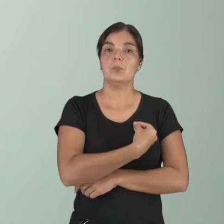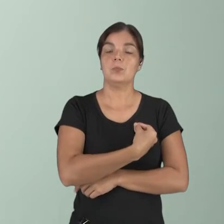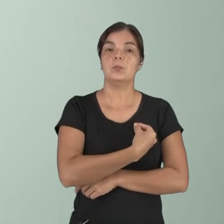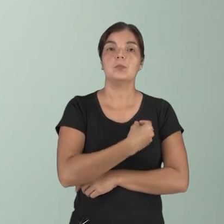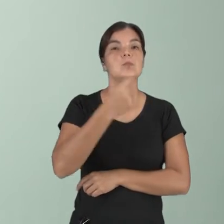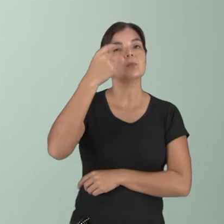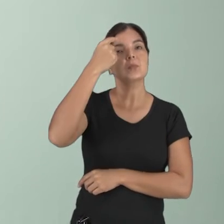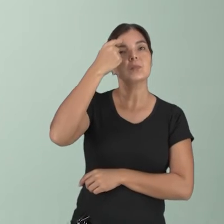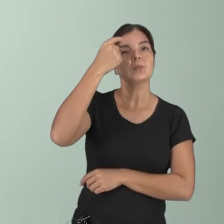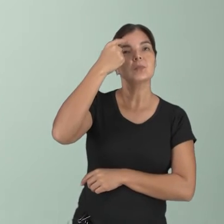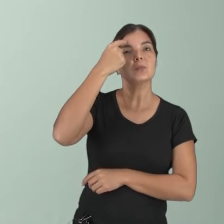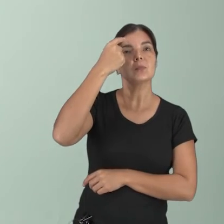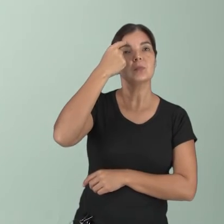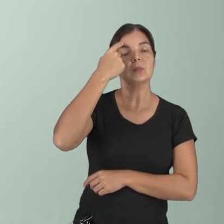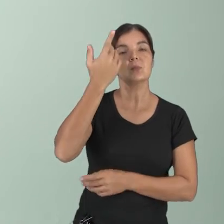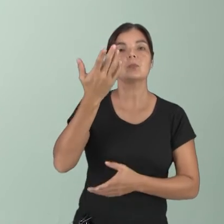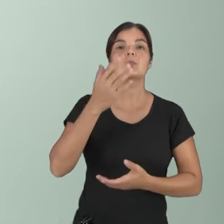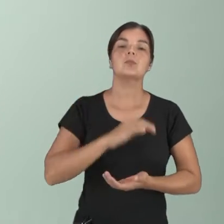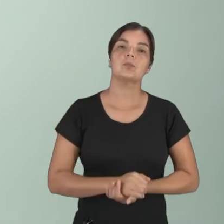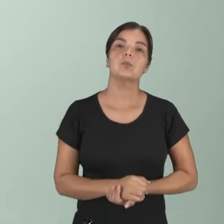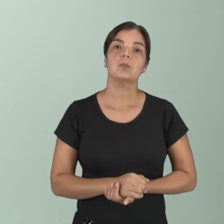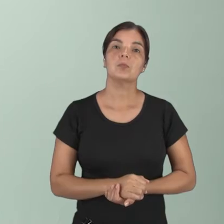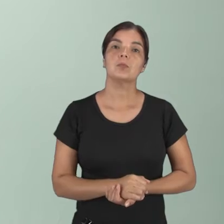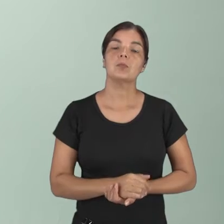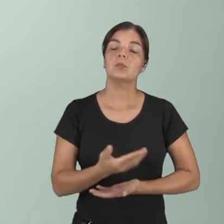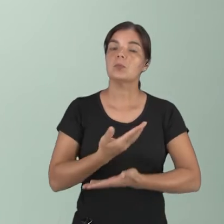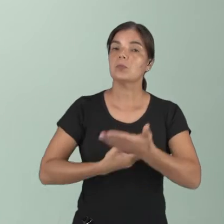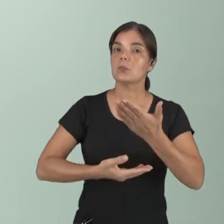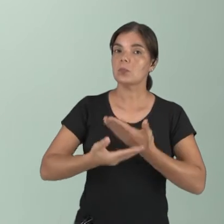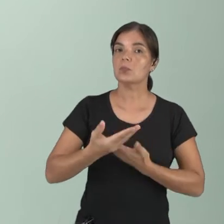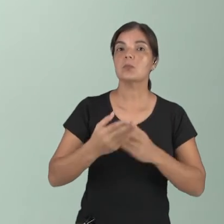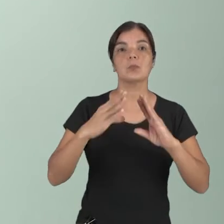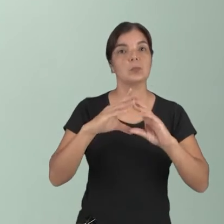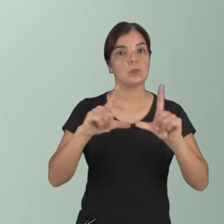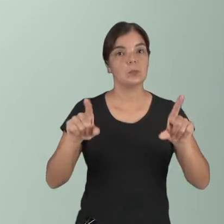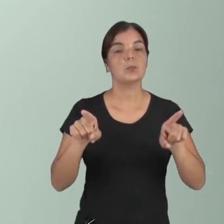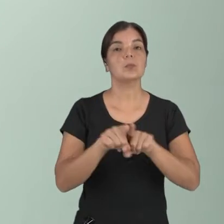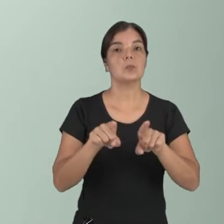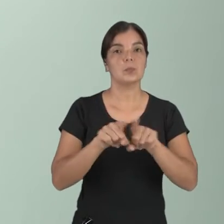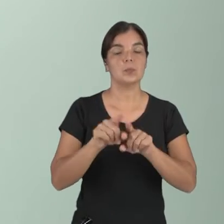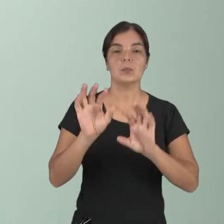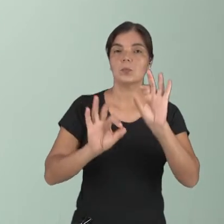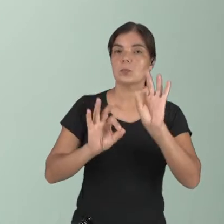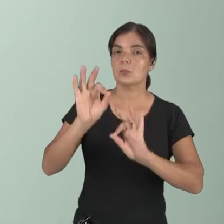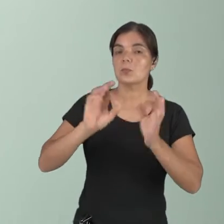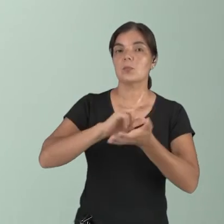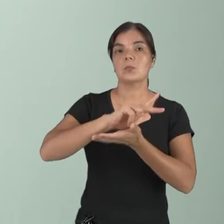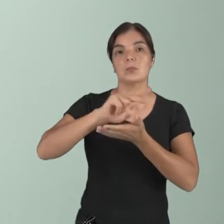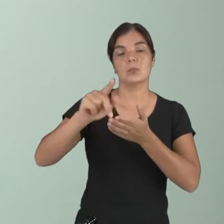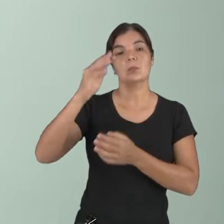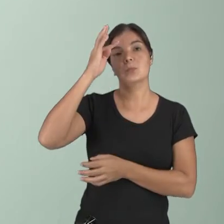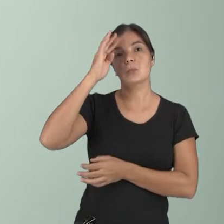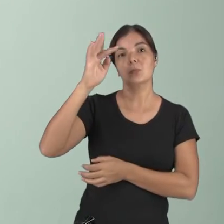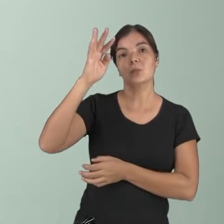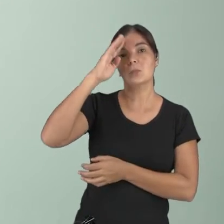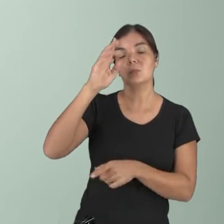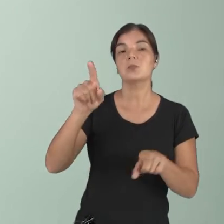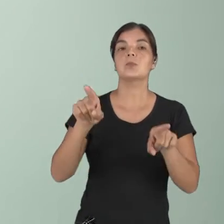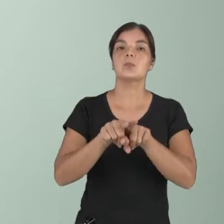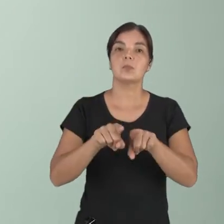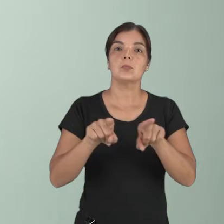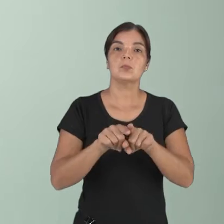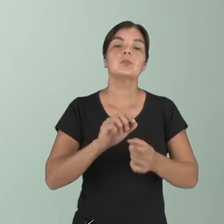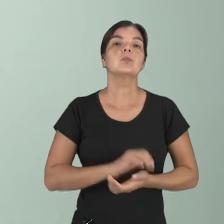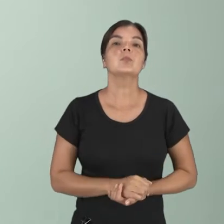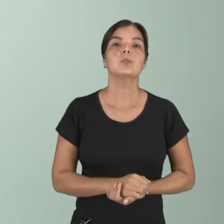conseguisse refletir. E nessa relação, ele, claro que ele vai construir vários teoremas, várias